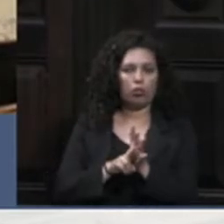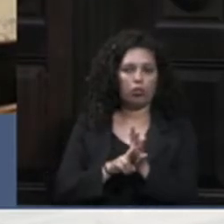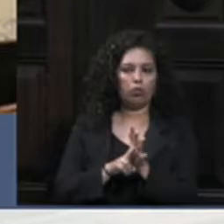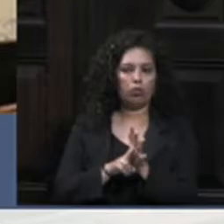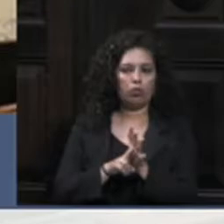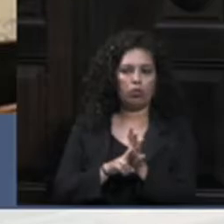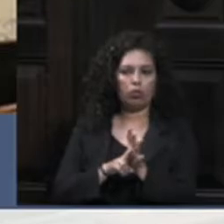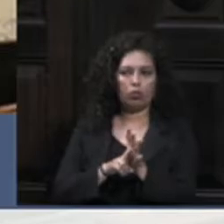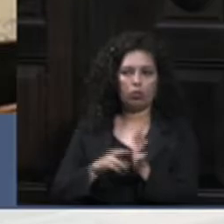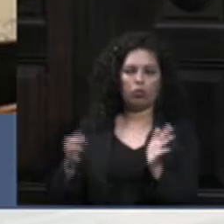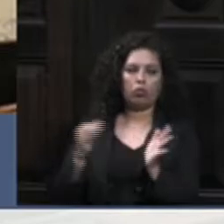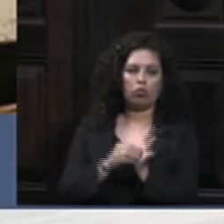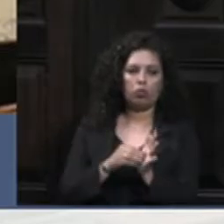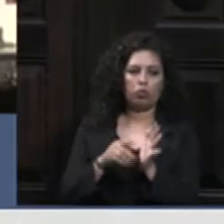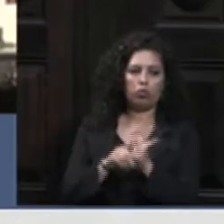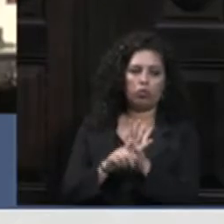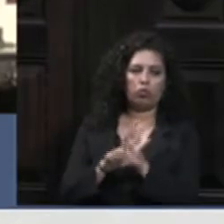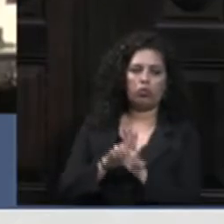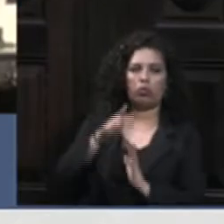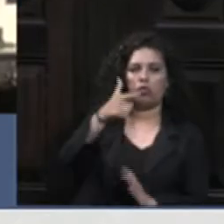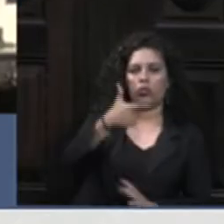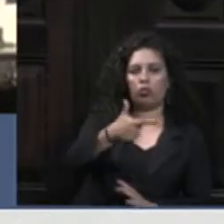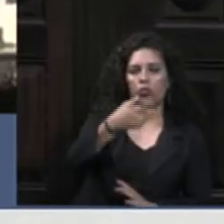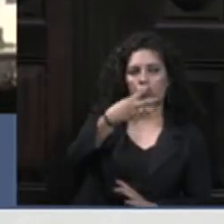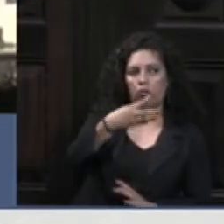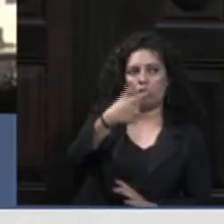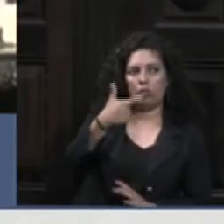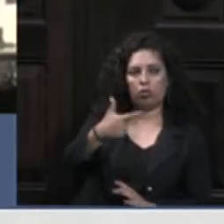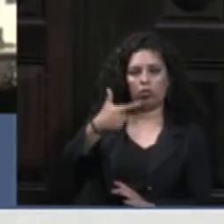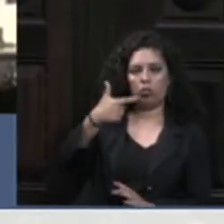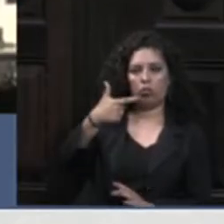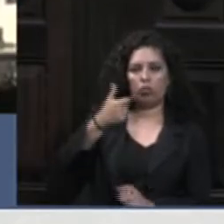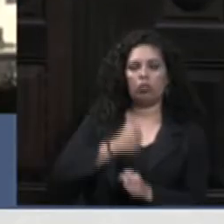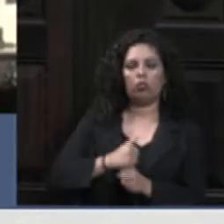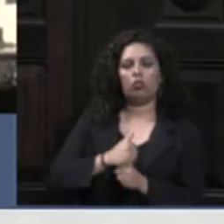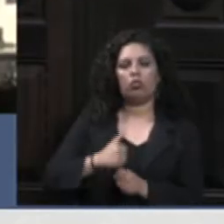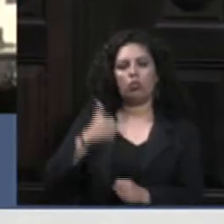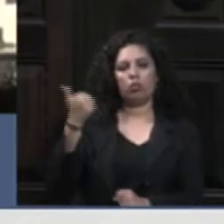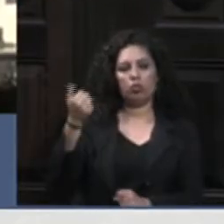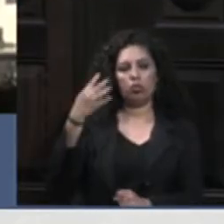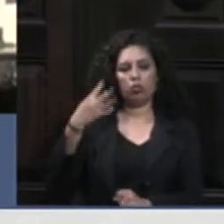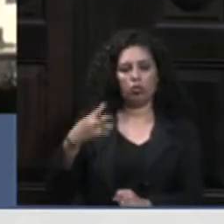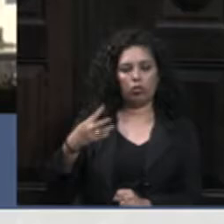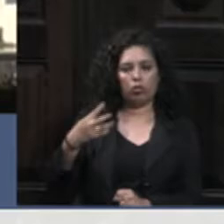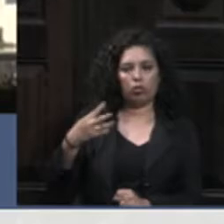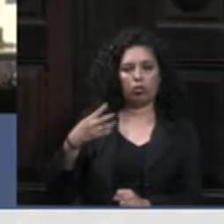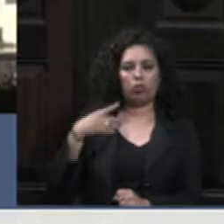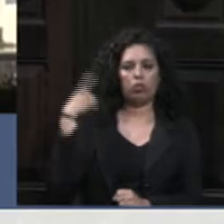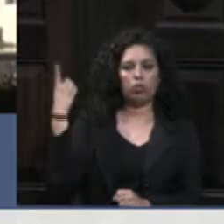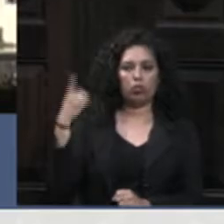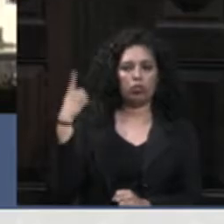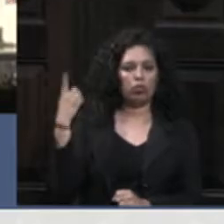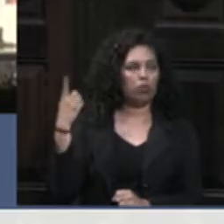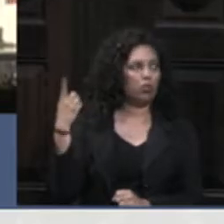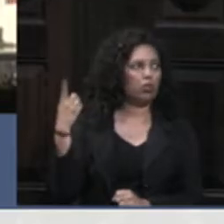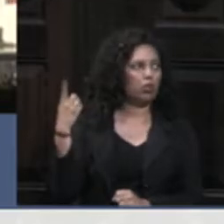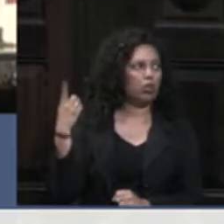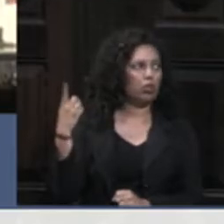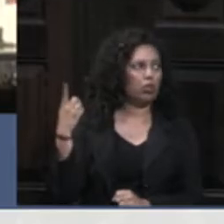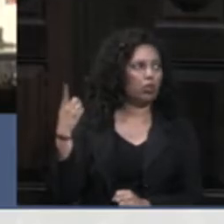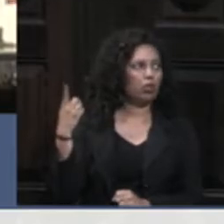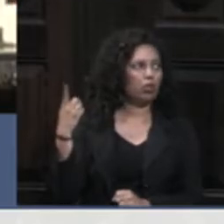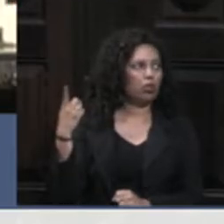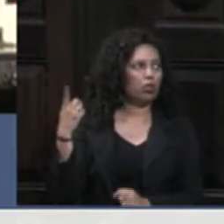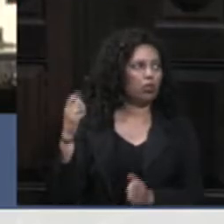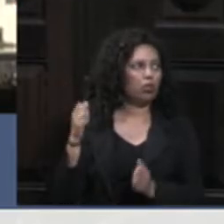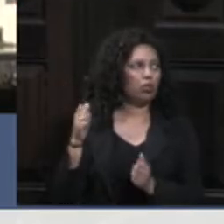a inclusão do projeto de lei 3041/2014, de acordo com o artigo 106 do Regimento Interno da Assembleia Legislativa do Estado do Rio de